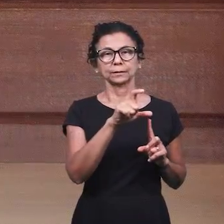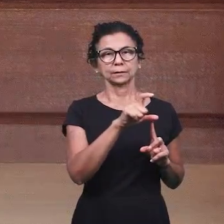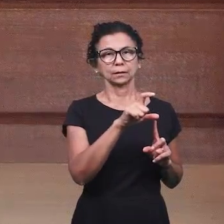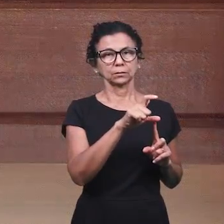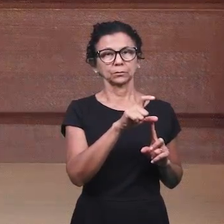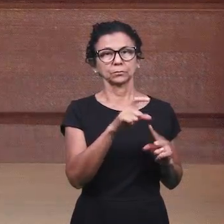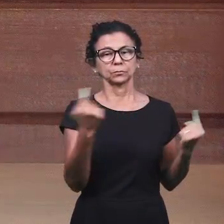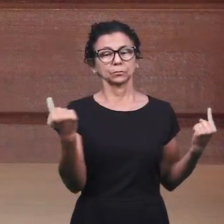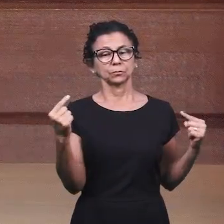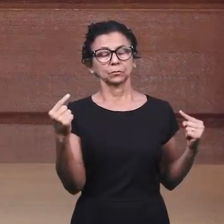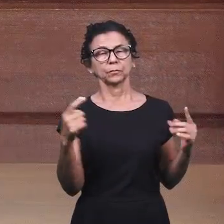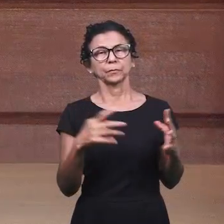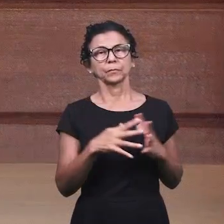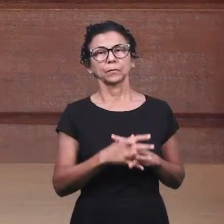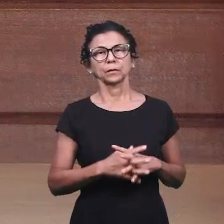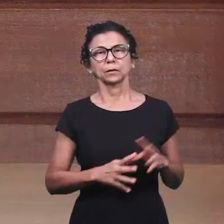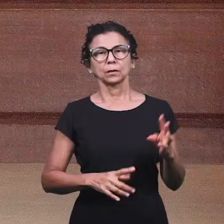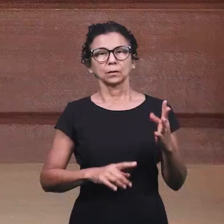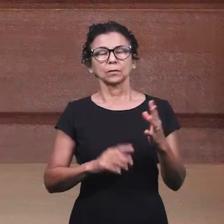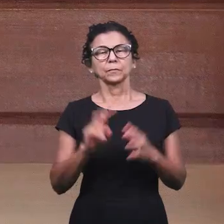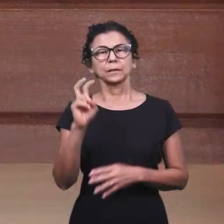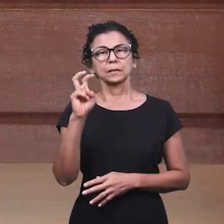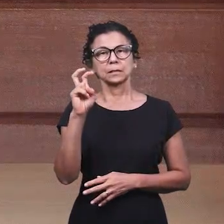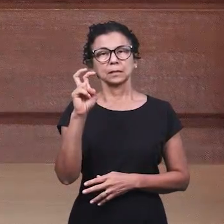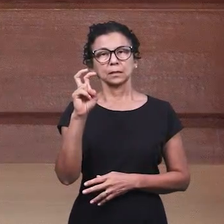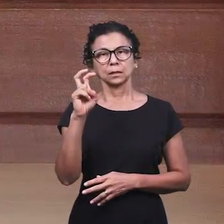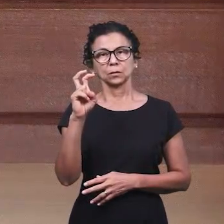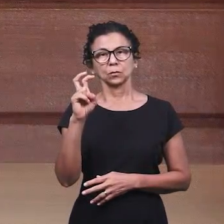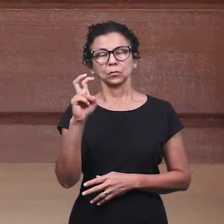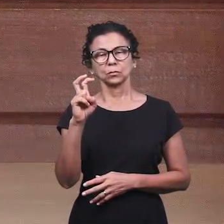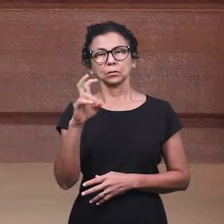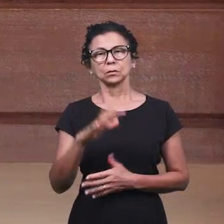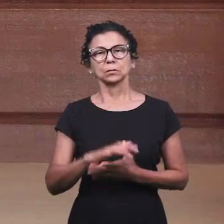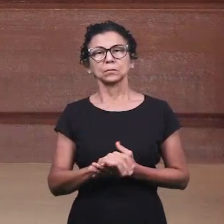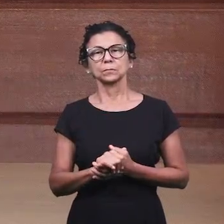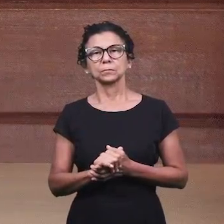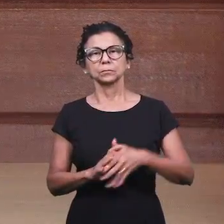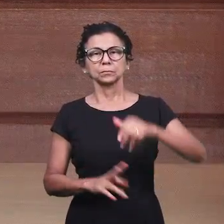assim, olha, no demais, irmãos, Efésios capítulo 6, verso 10,